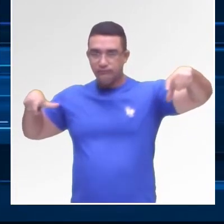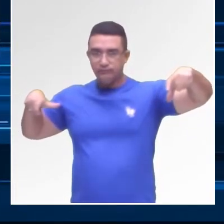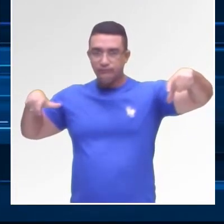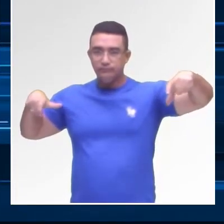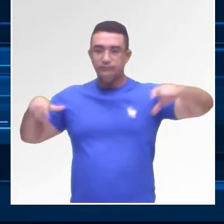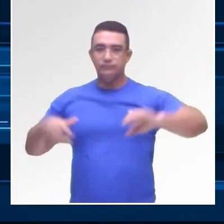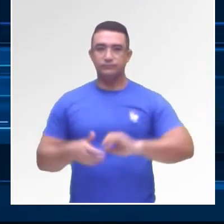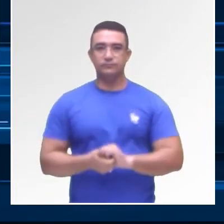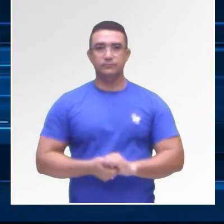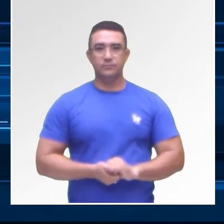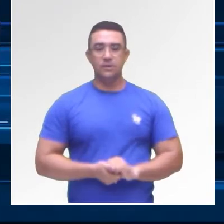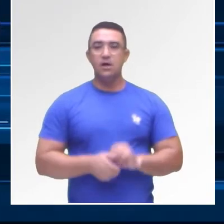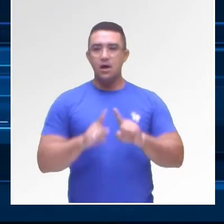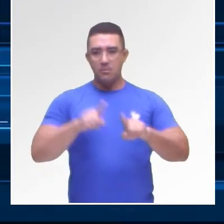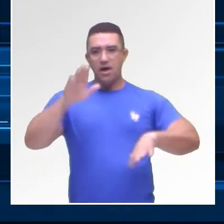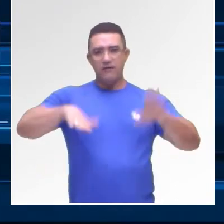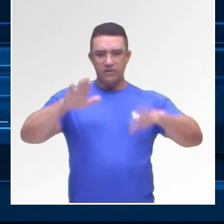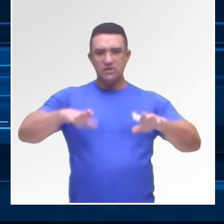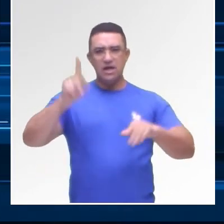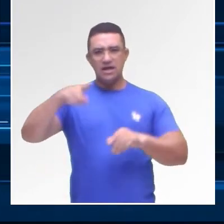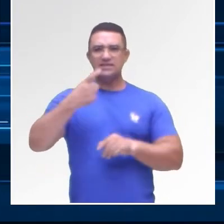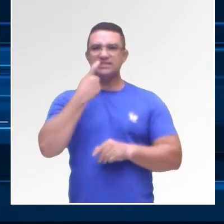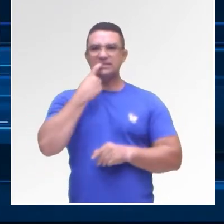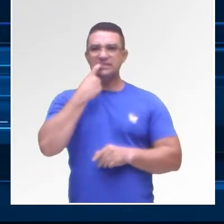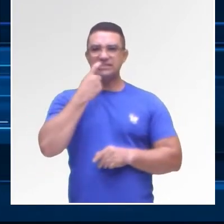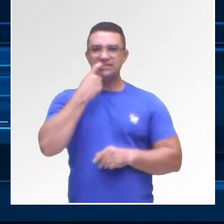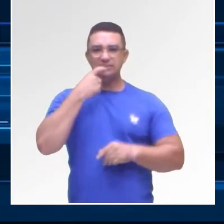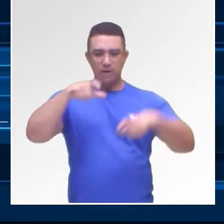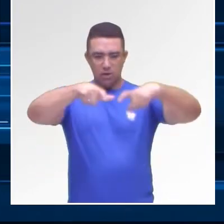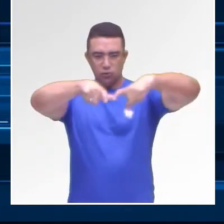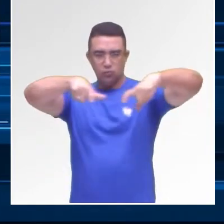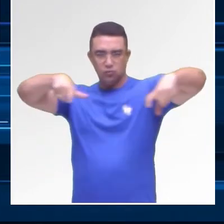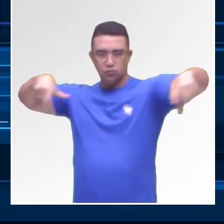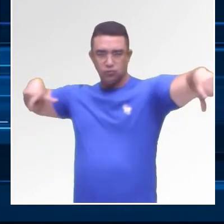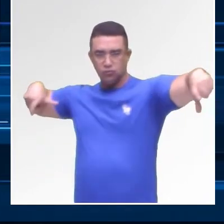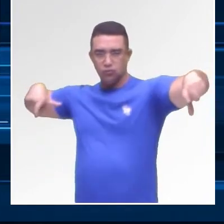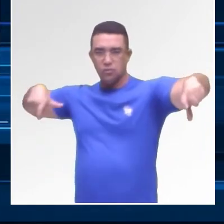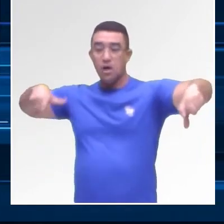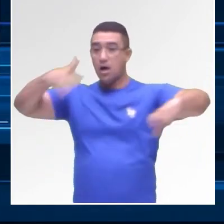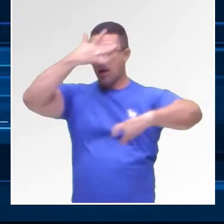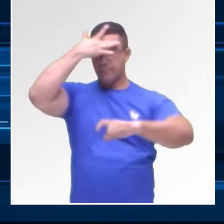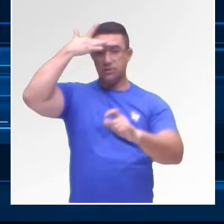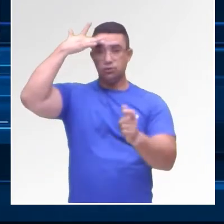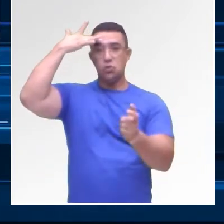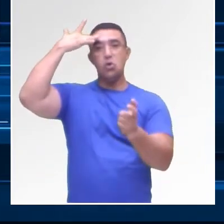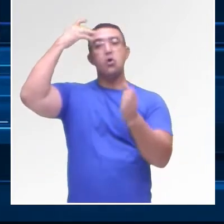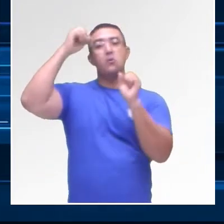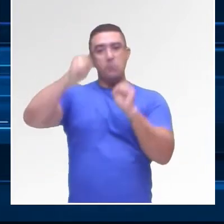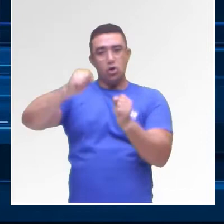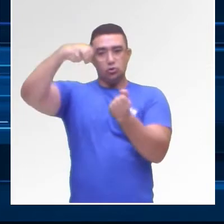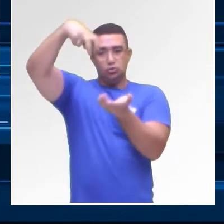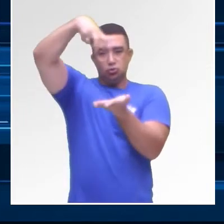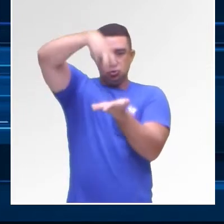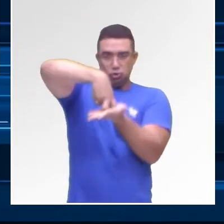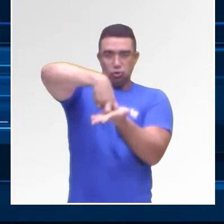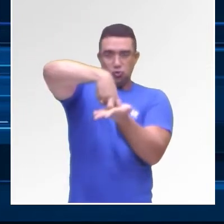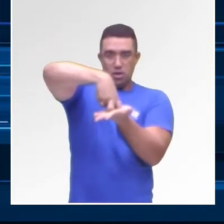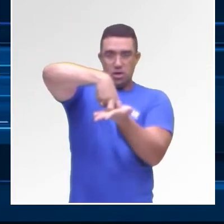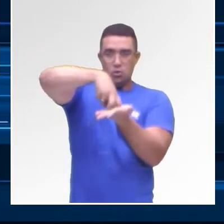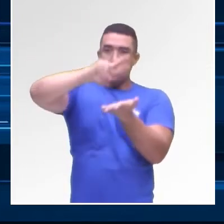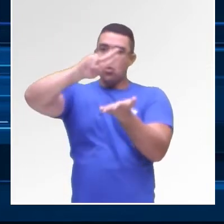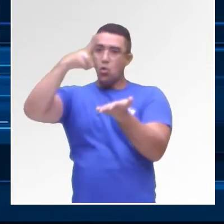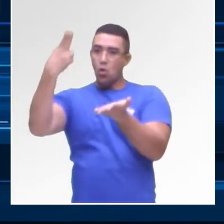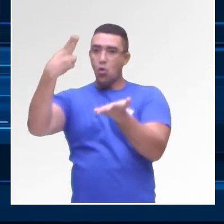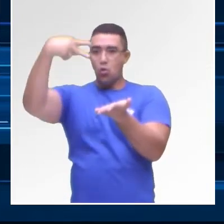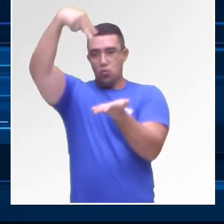Mas a maioria é feito mesmo de plástico. E as pessoas podem ficar ou ajoelhadas em cima da